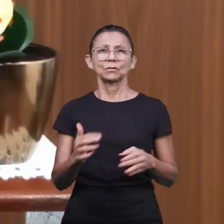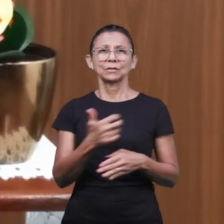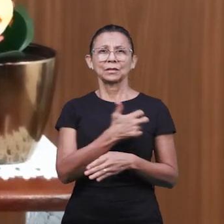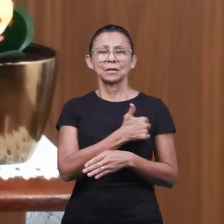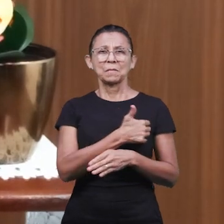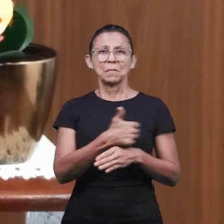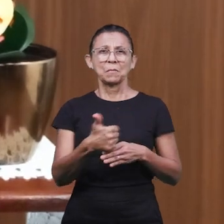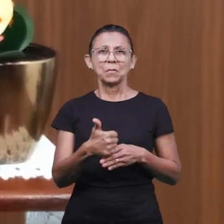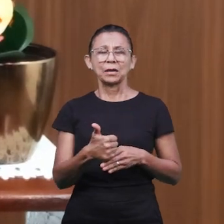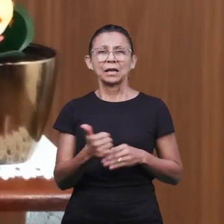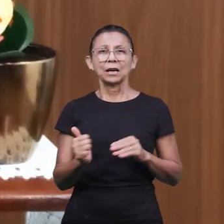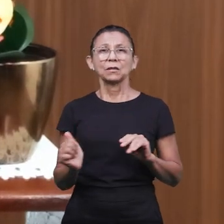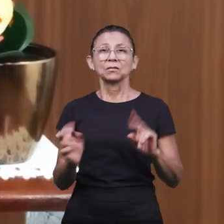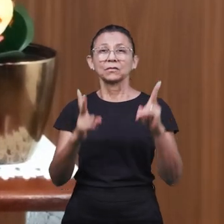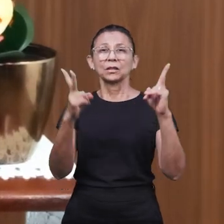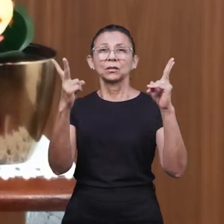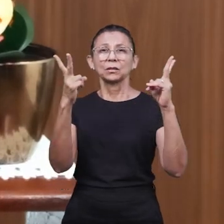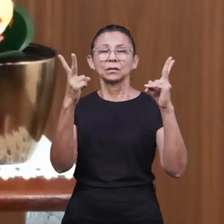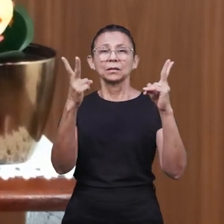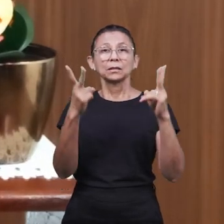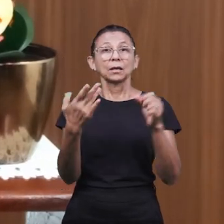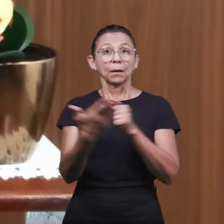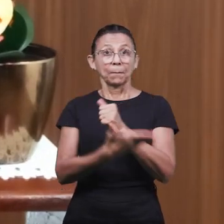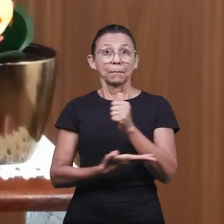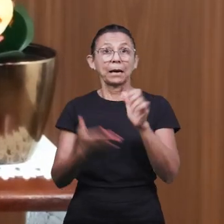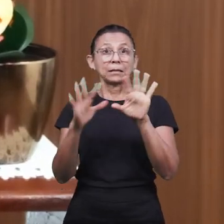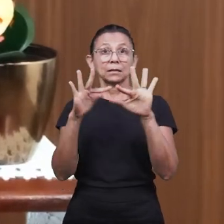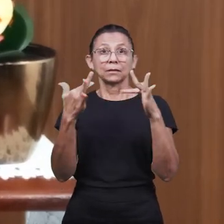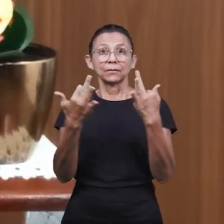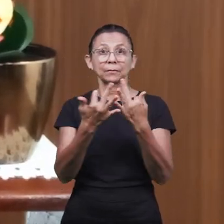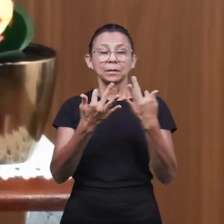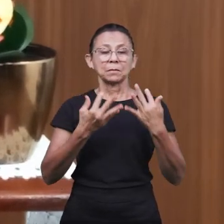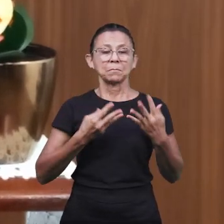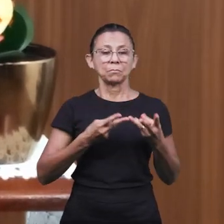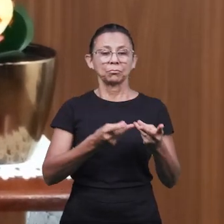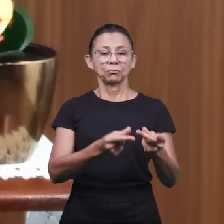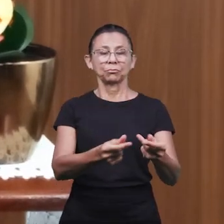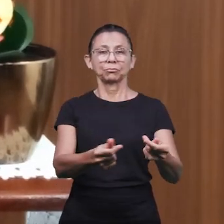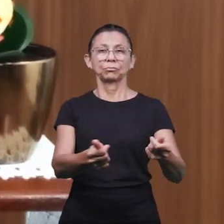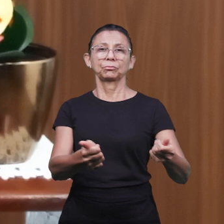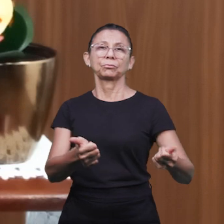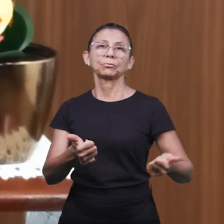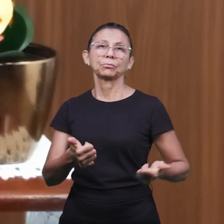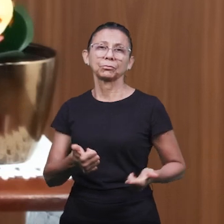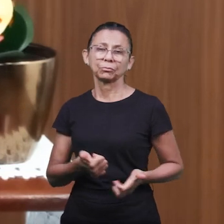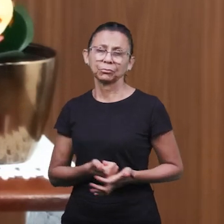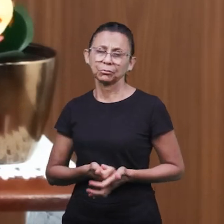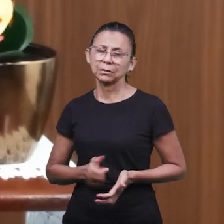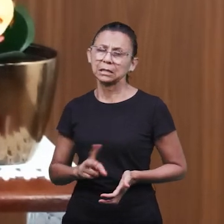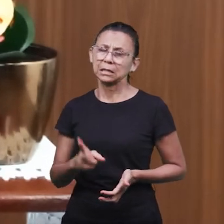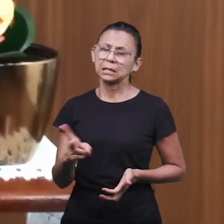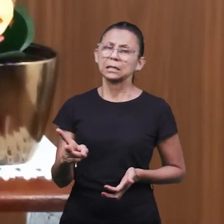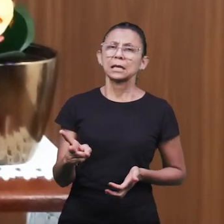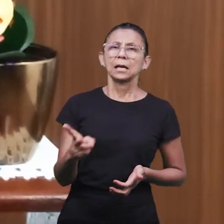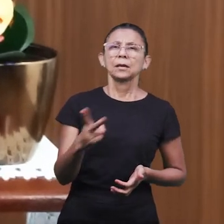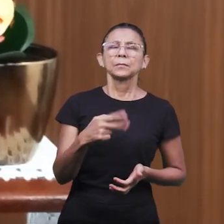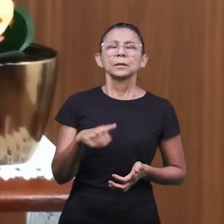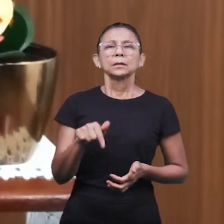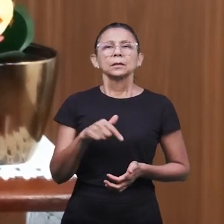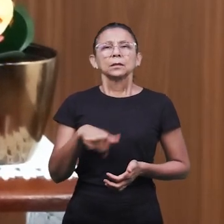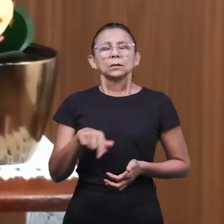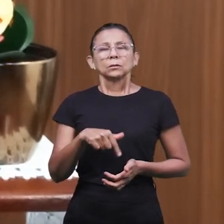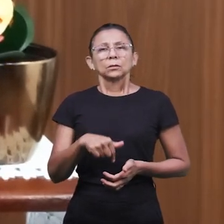que servem de base para a construção familiar, que servem de base para o homem, sempre nortearam a vida do